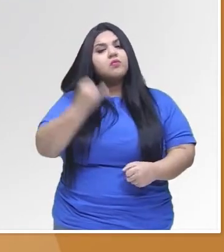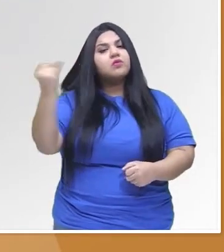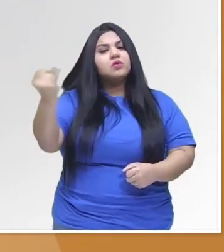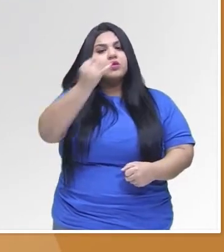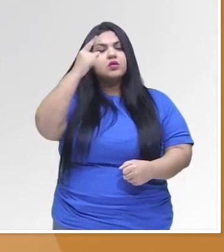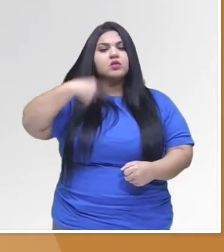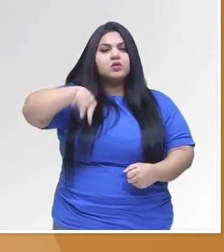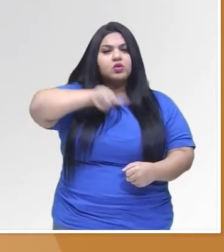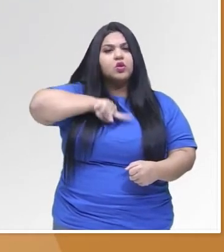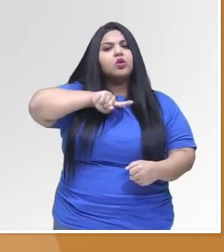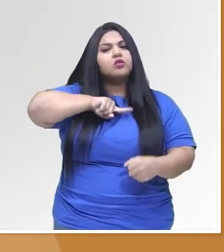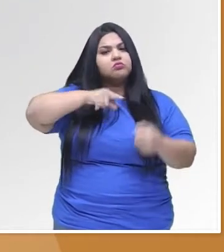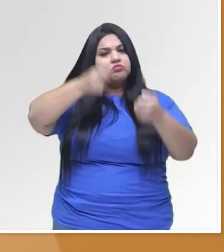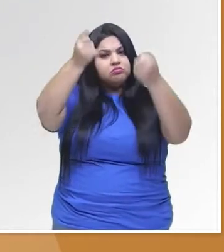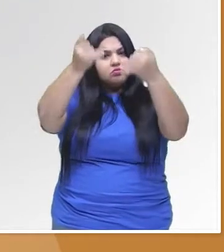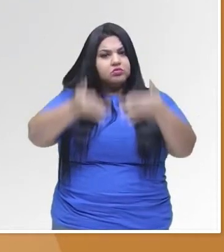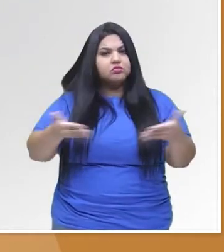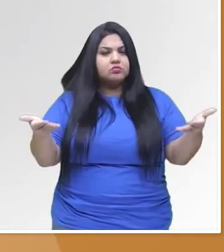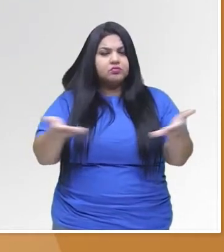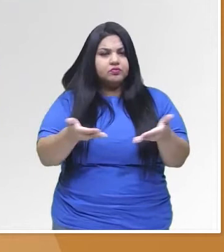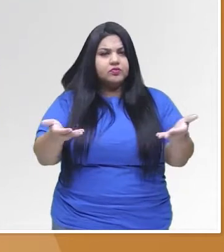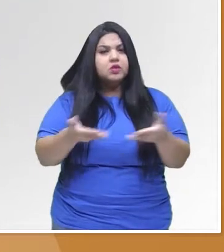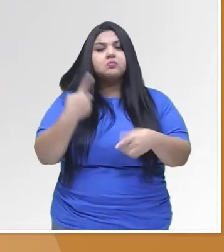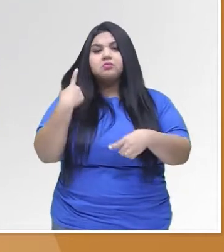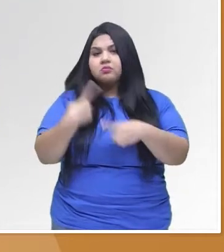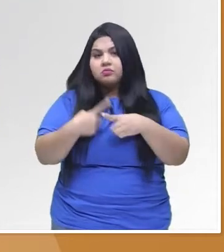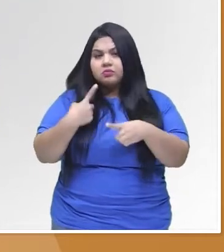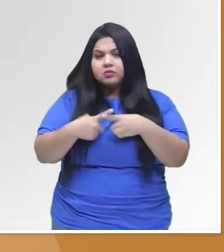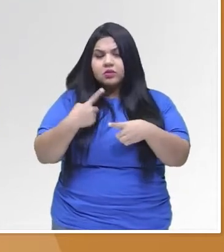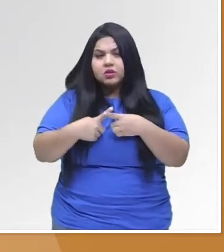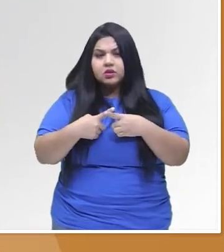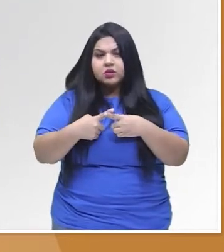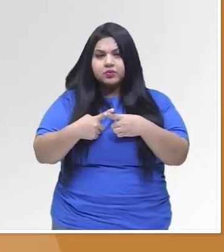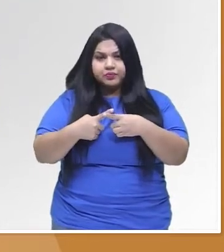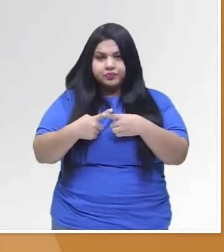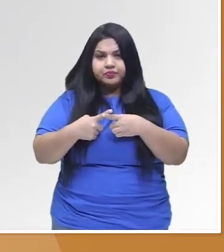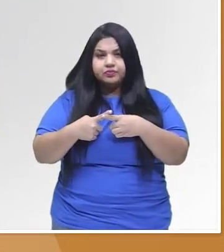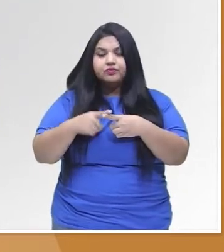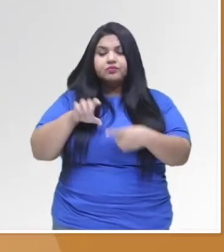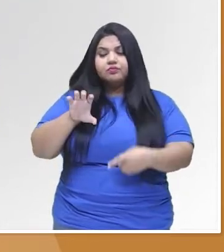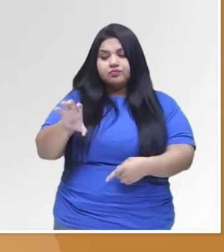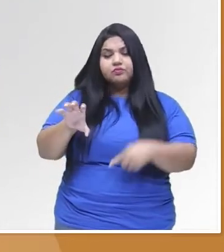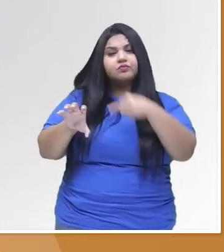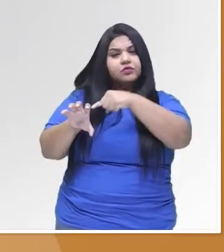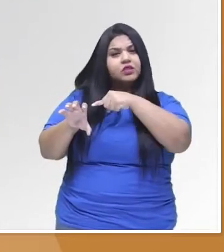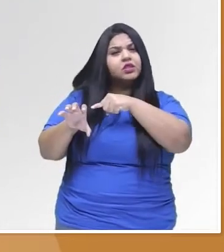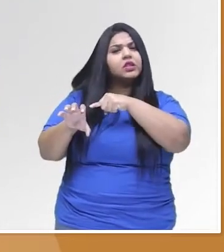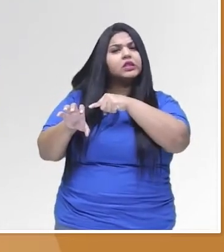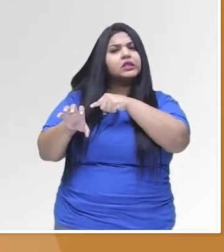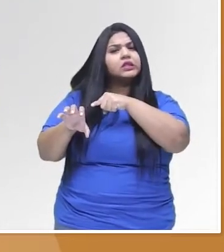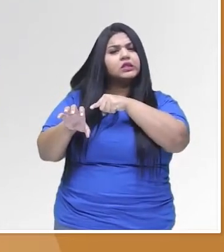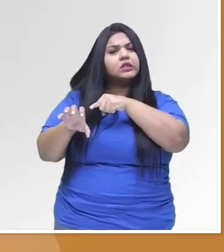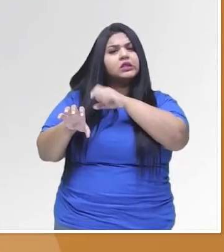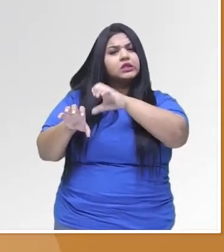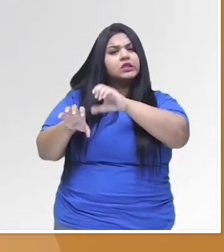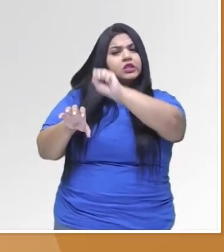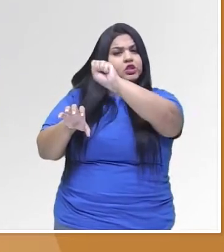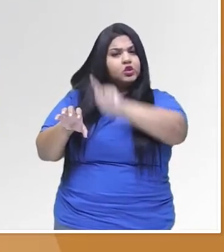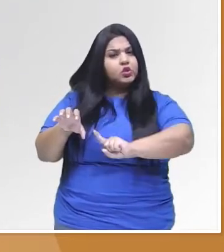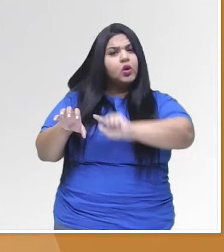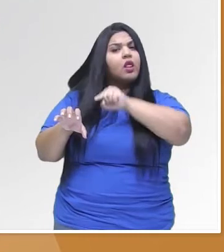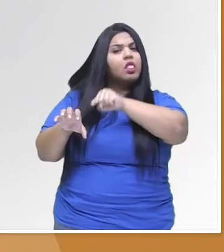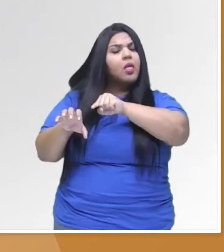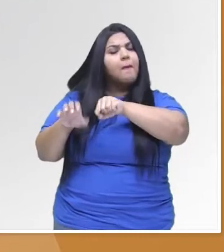nós destacarmos agora. Por quê? No Centro-Sul, nós vamos ver a maior área industrial